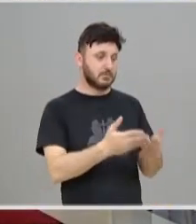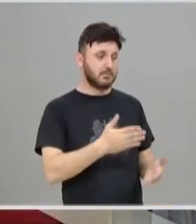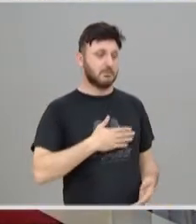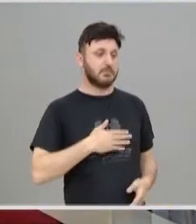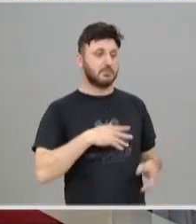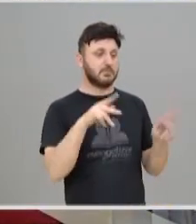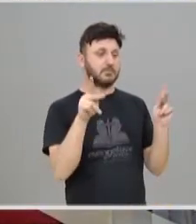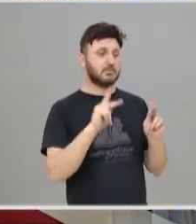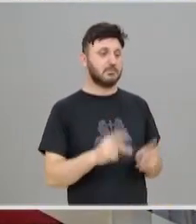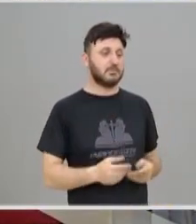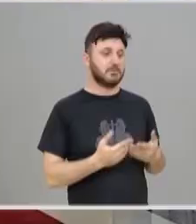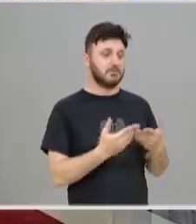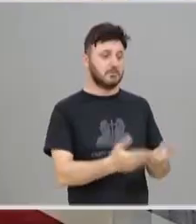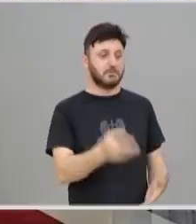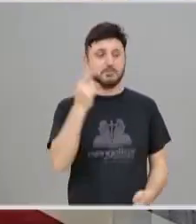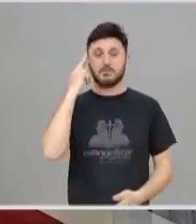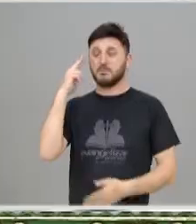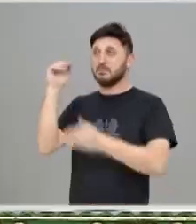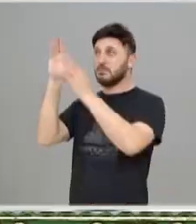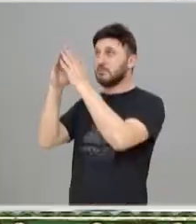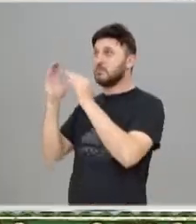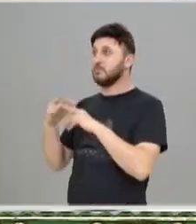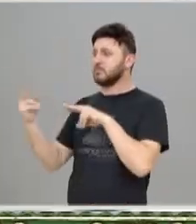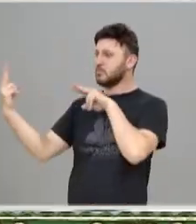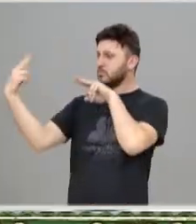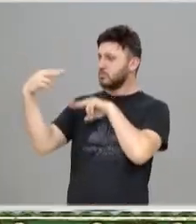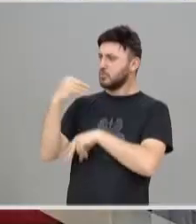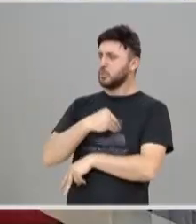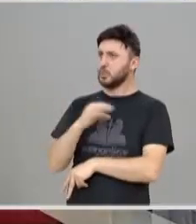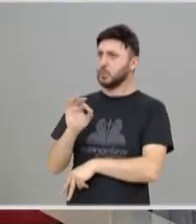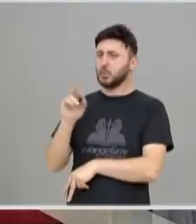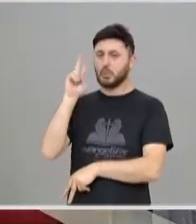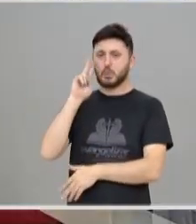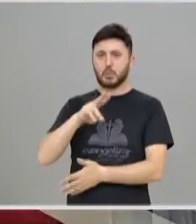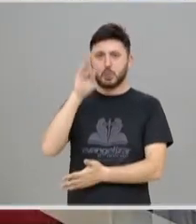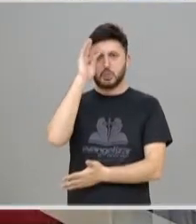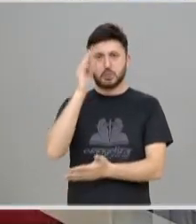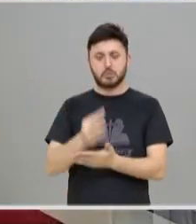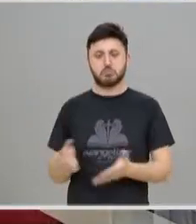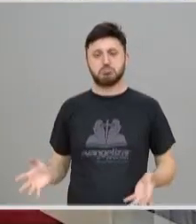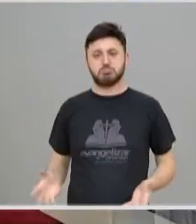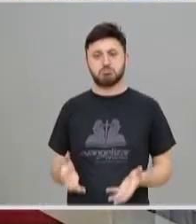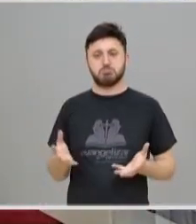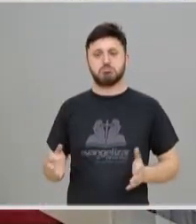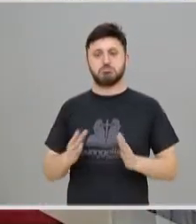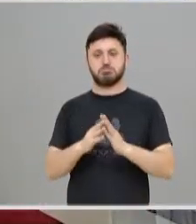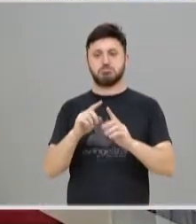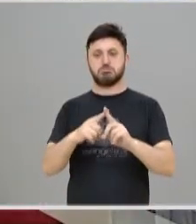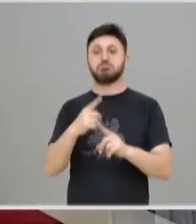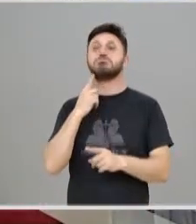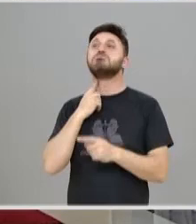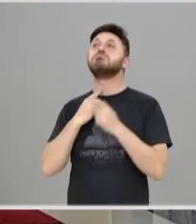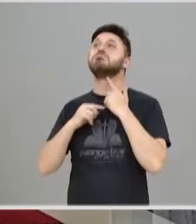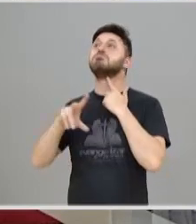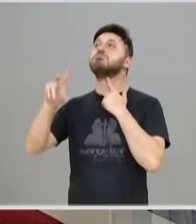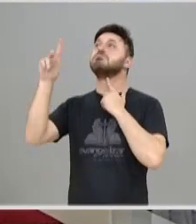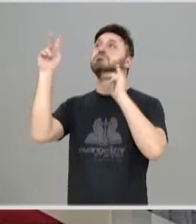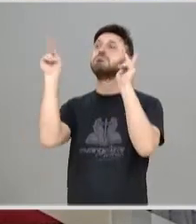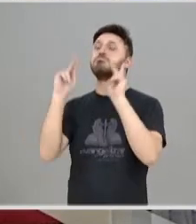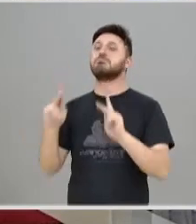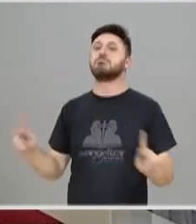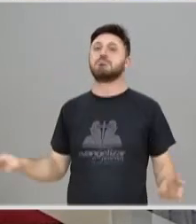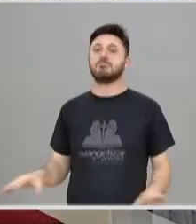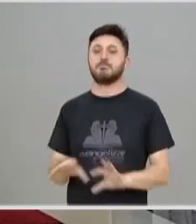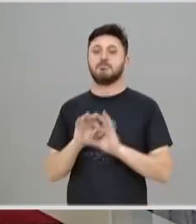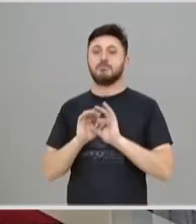Eu vos deixo a paz, eu vos dou a minha paz. Não olheis os nossos pecados, mas a fé que anima a vossa igreja. Dai-lhe segundo o vosso